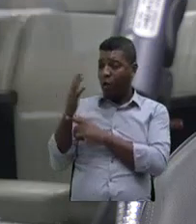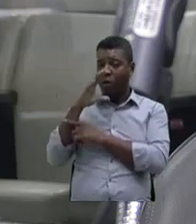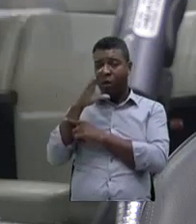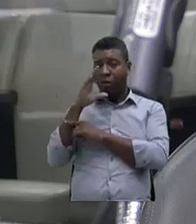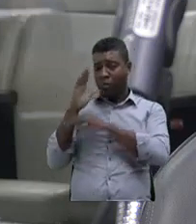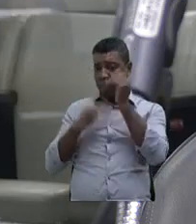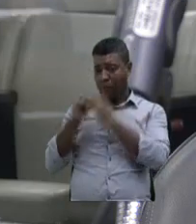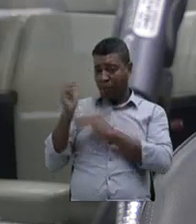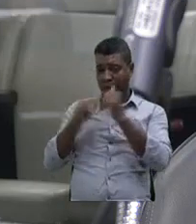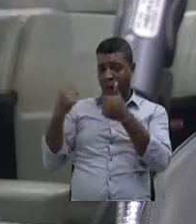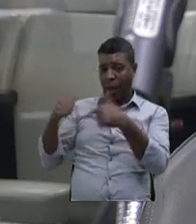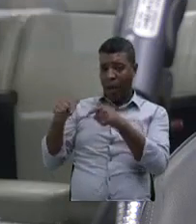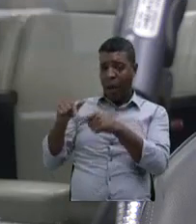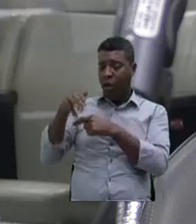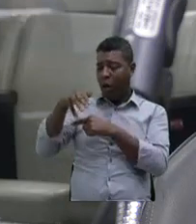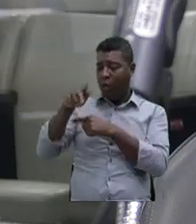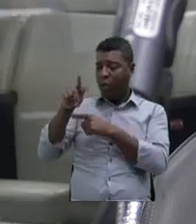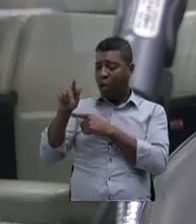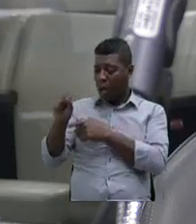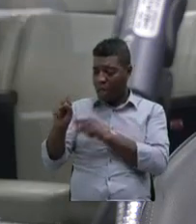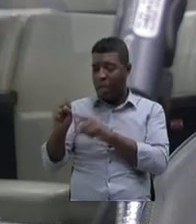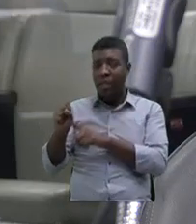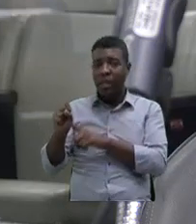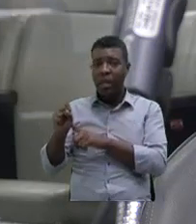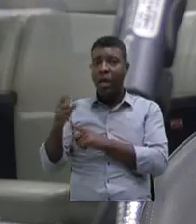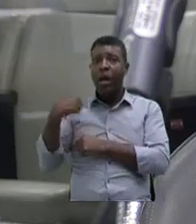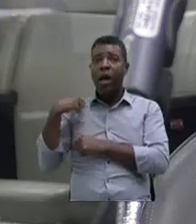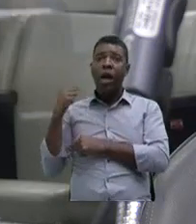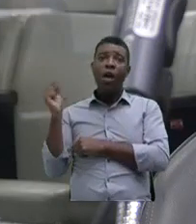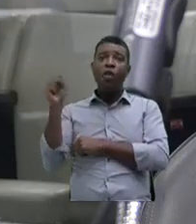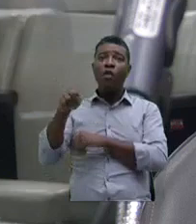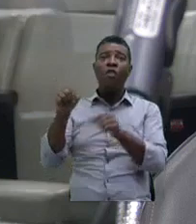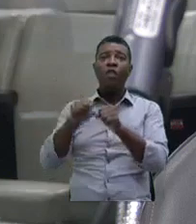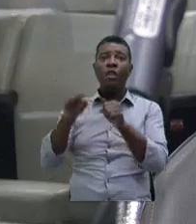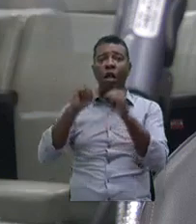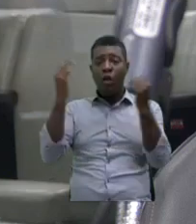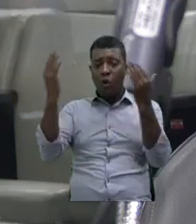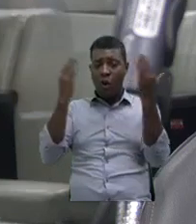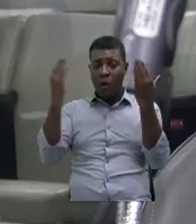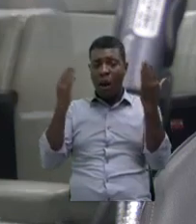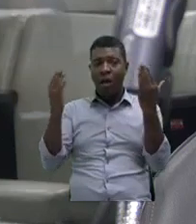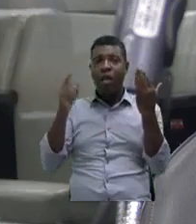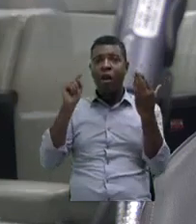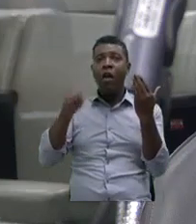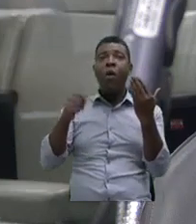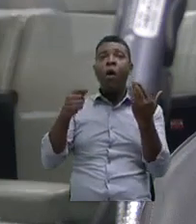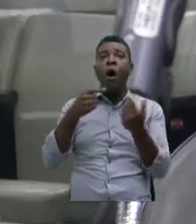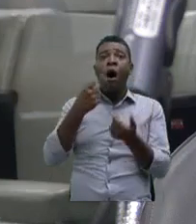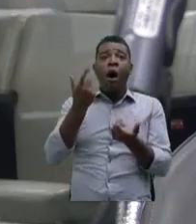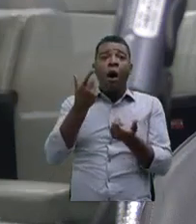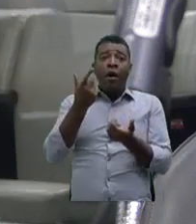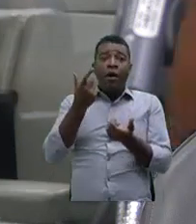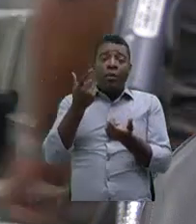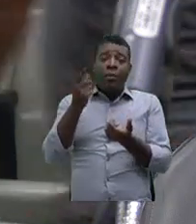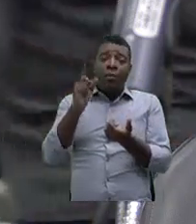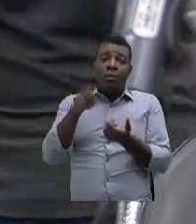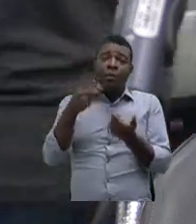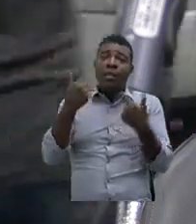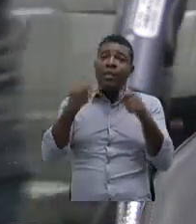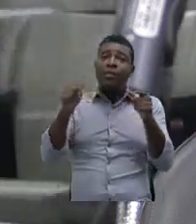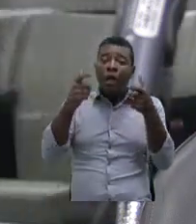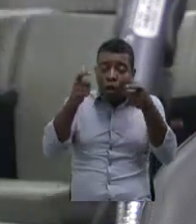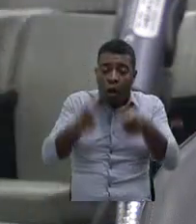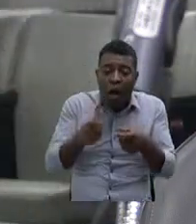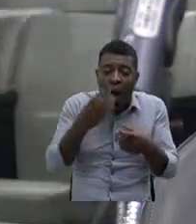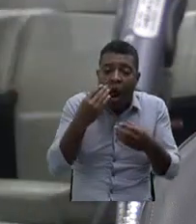dificuldades. Eu fui fazer um comparativo do que era um trabalhador da MGS no Hospital João 23 outro dia, não tem um lugarzinho para fazer lanche,